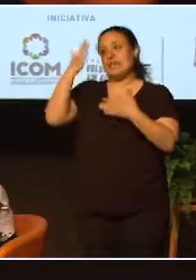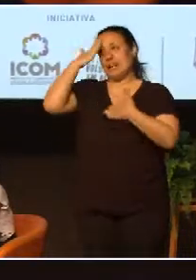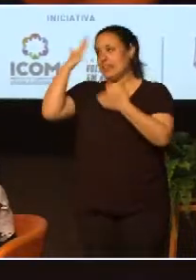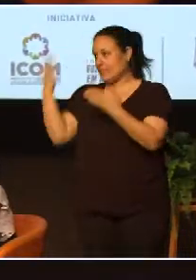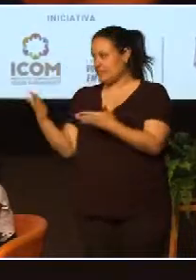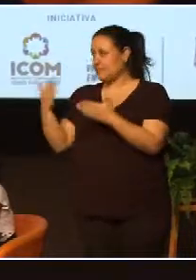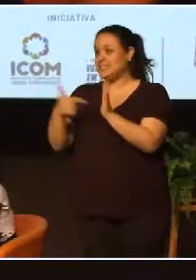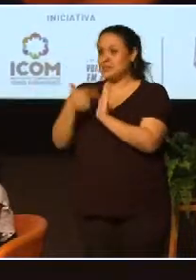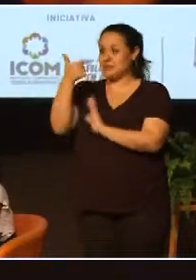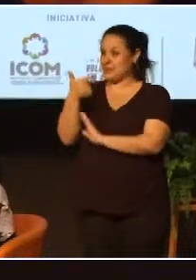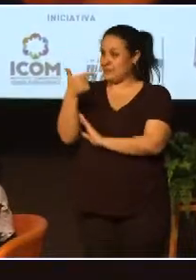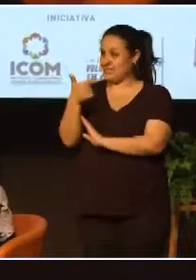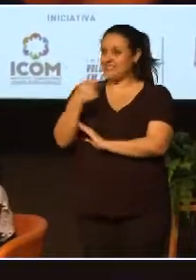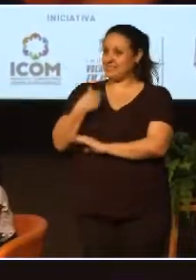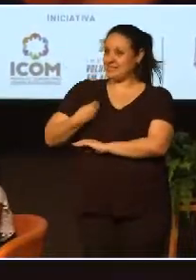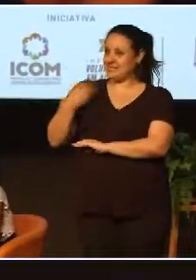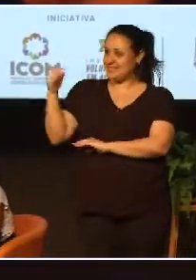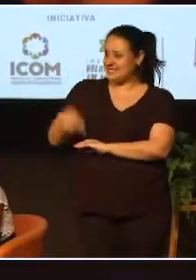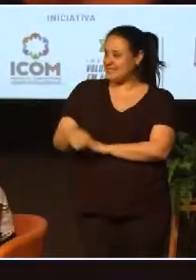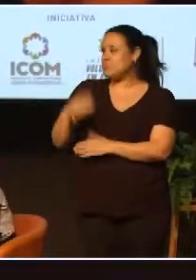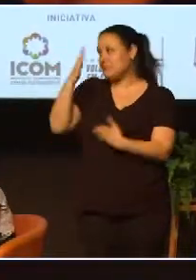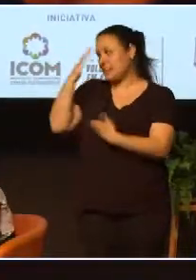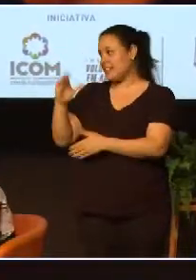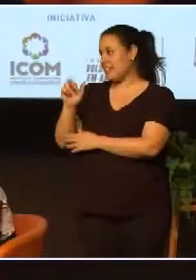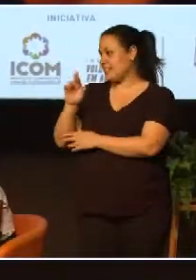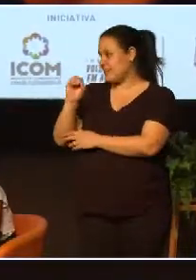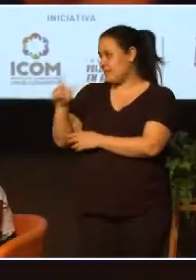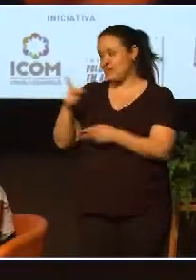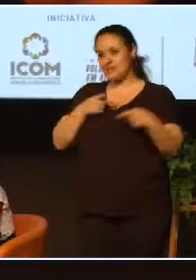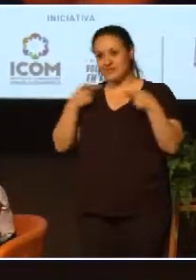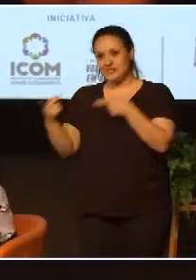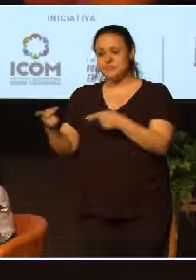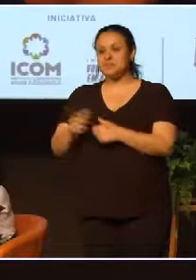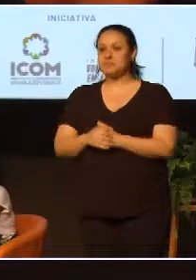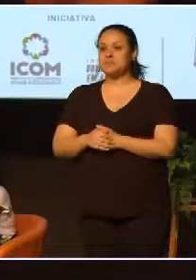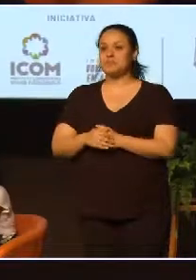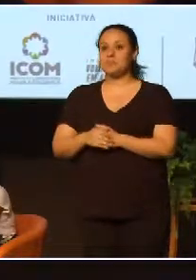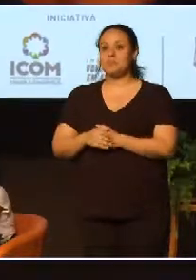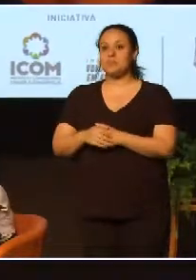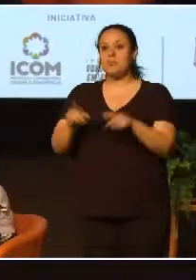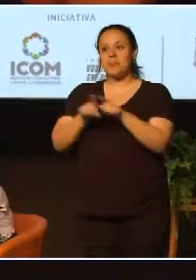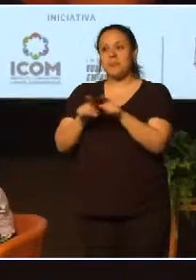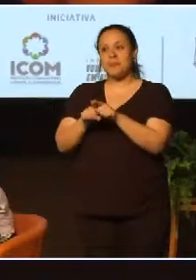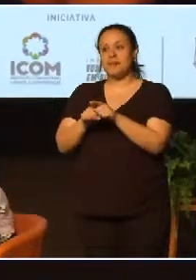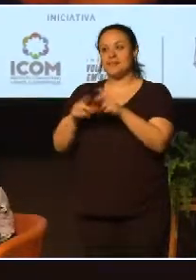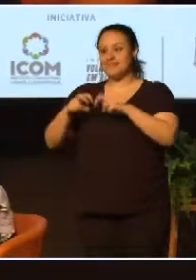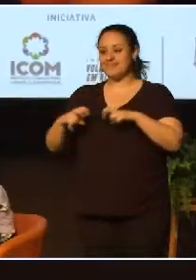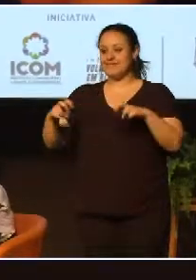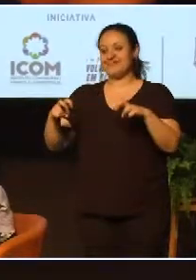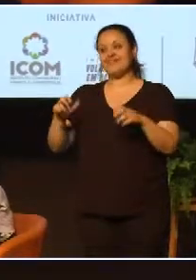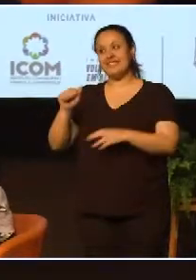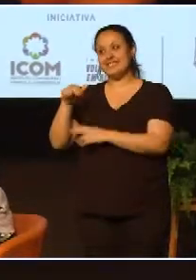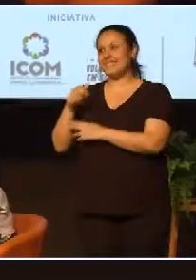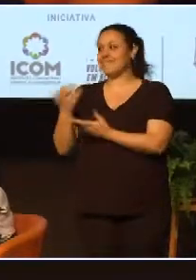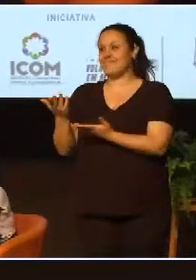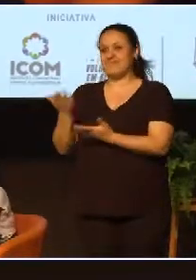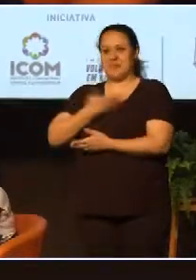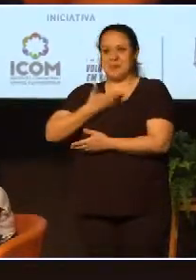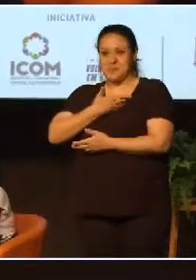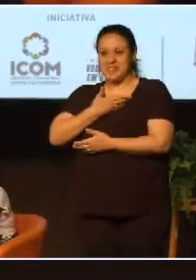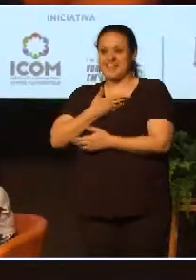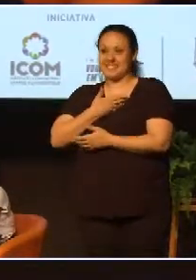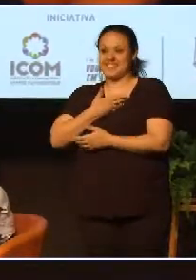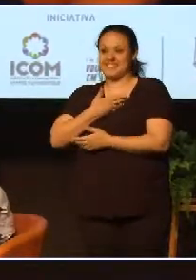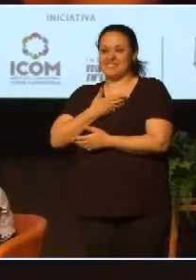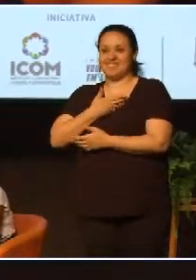2ª vez, né, Carol? Obrigada pelo convite. E estar dividindo a mesa com a Anne e com você, né? A Ana, amiga, parceira, e ver o Edgar,